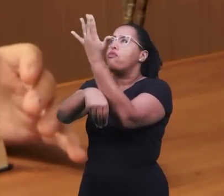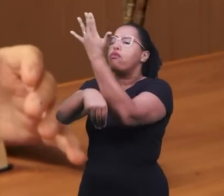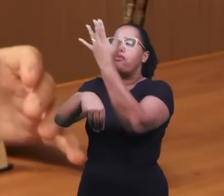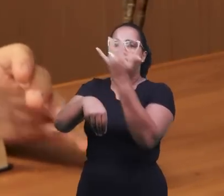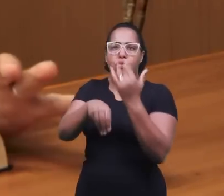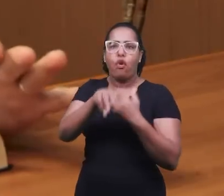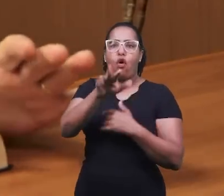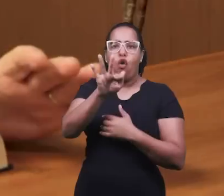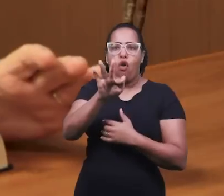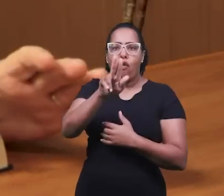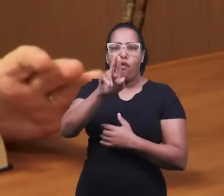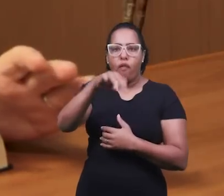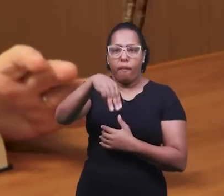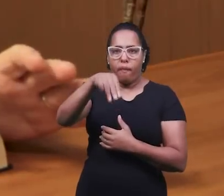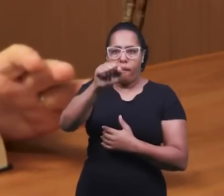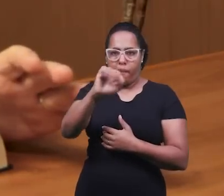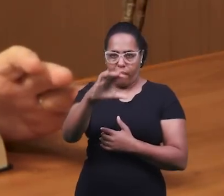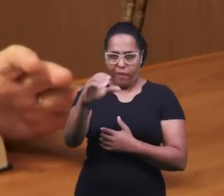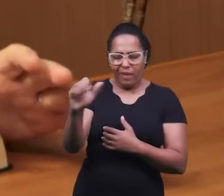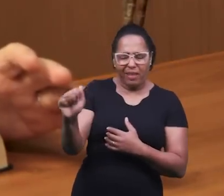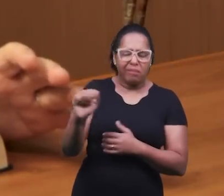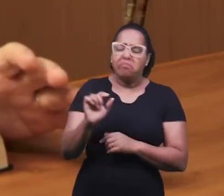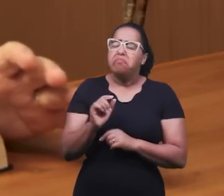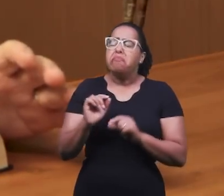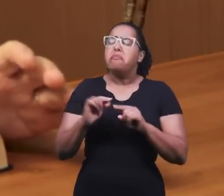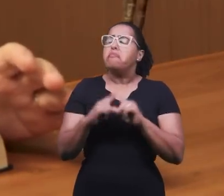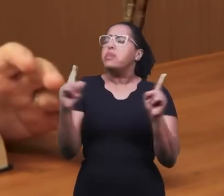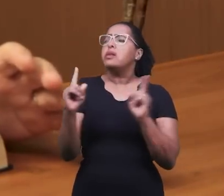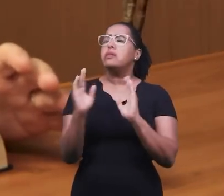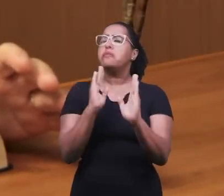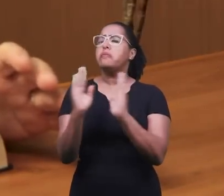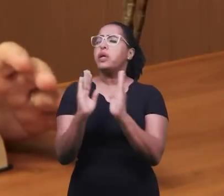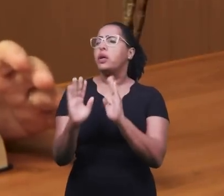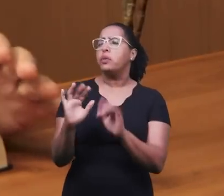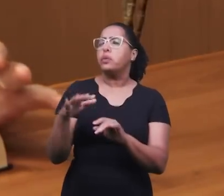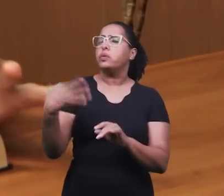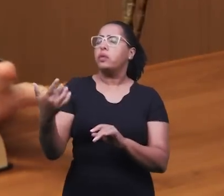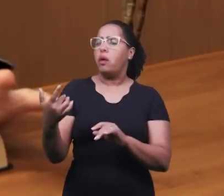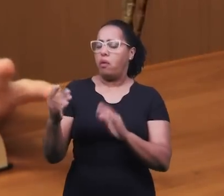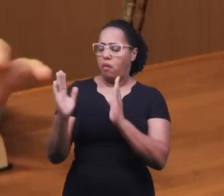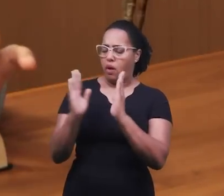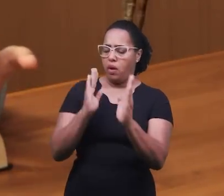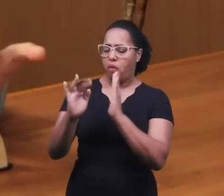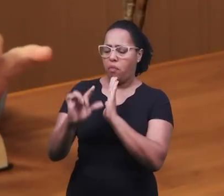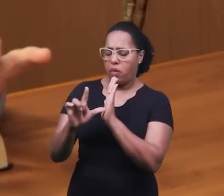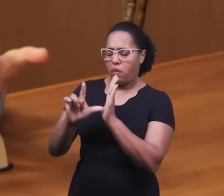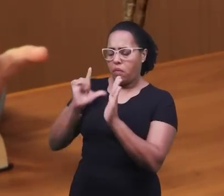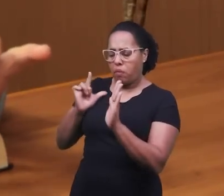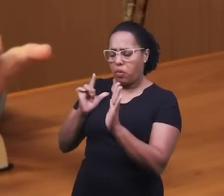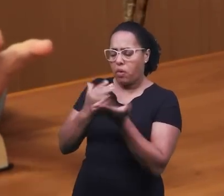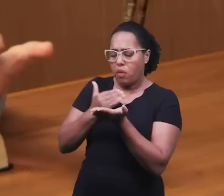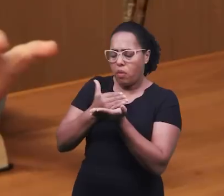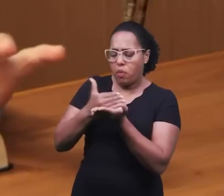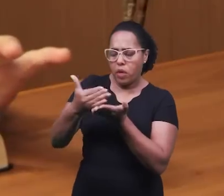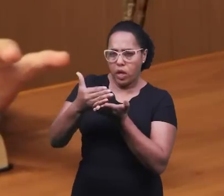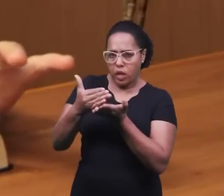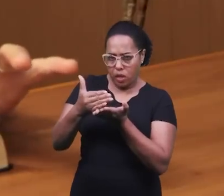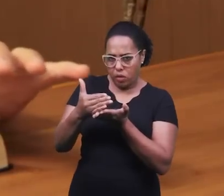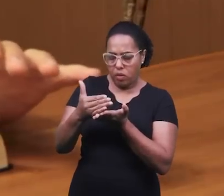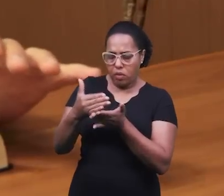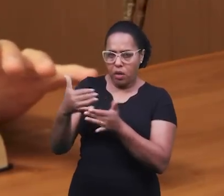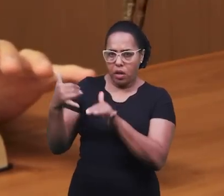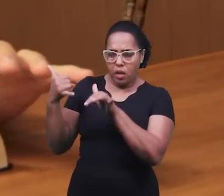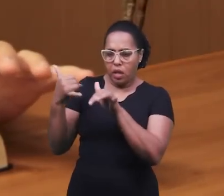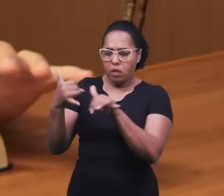diante de Deus. Que momento é esse? Esse momento é um momento muito especial, porque é um momento que antecede o início do toque